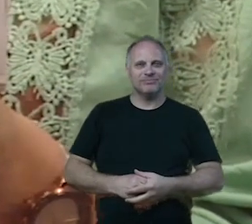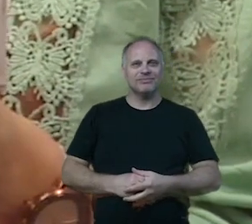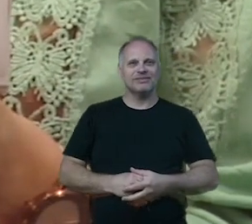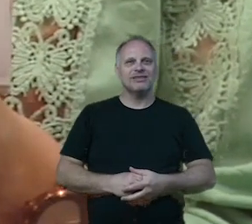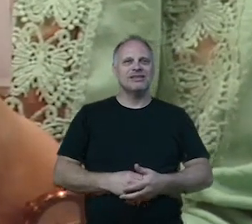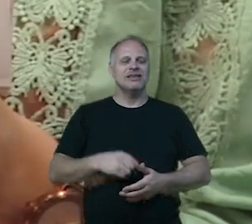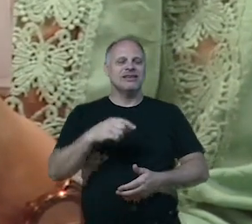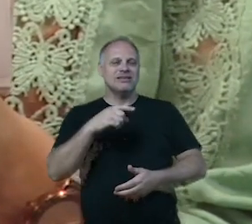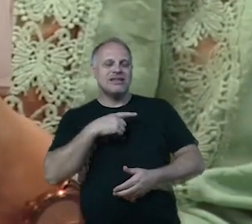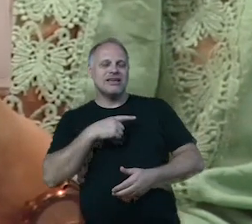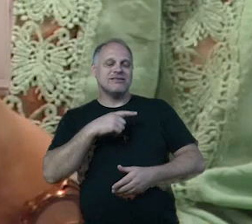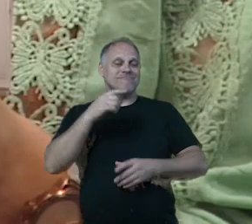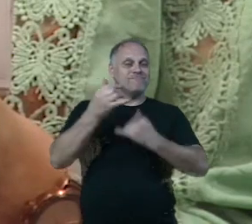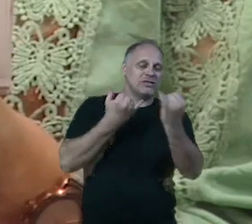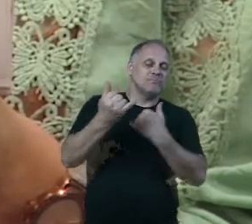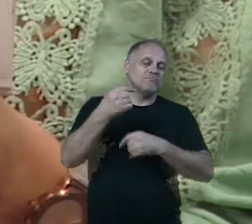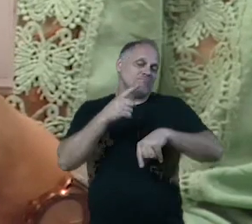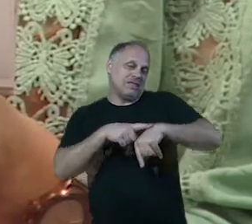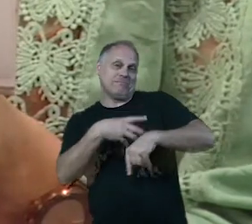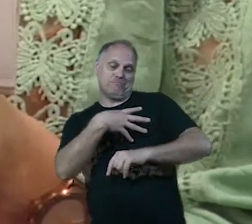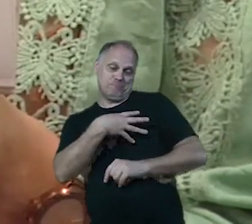Esse aí foi um ensaio de amamentação.